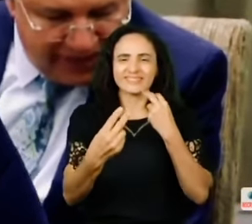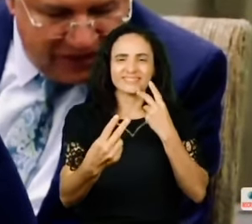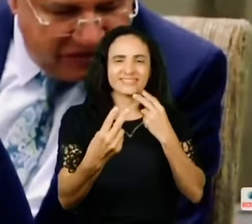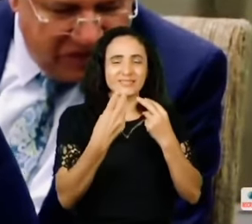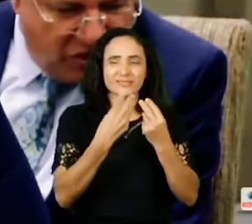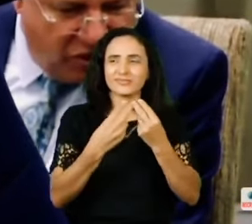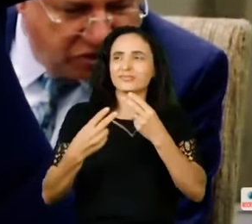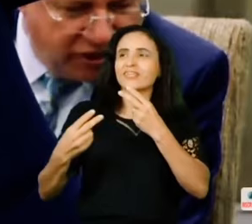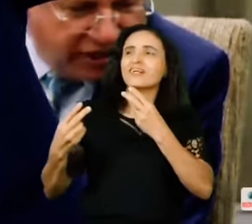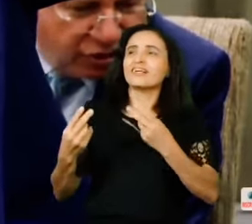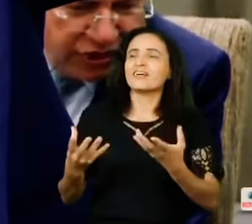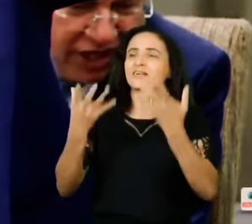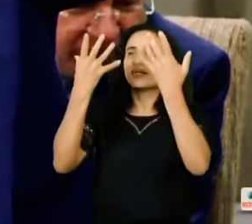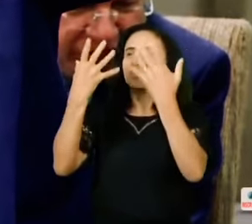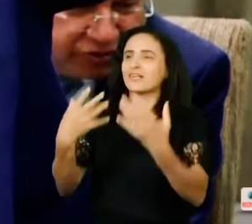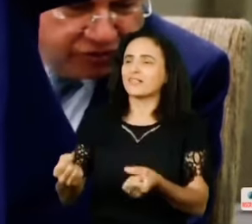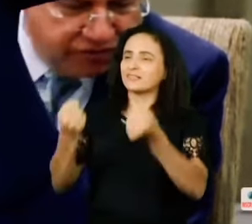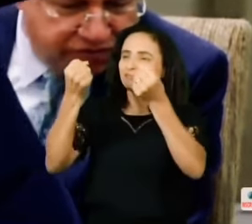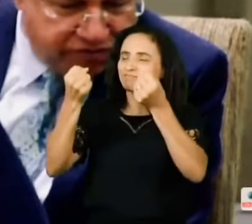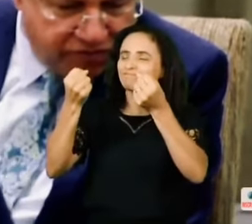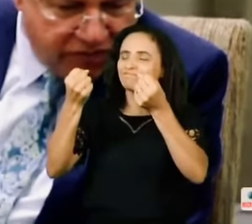Das mãos.